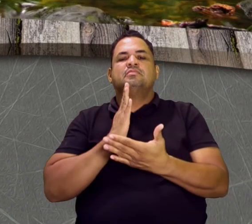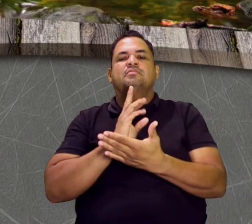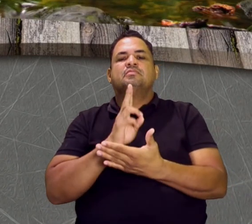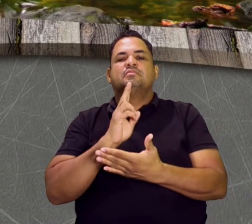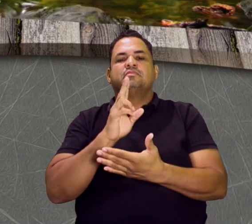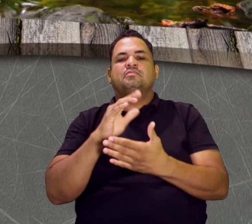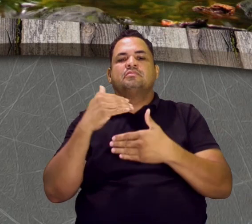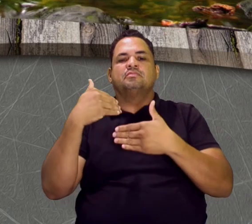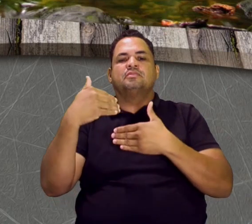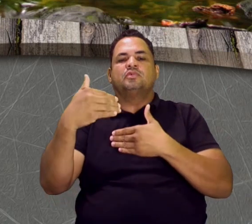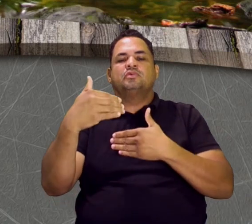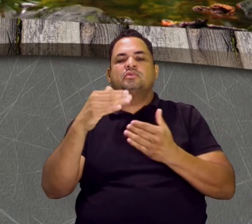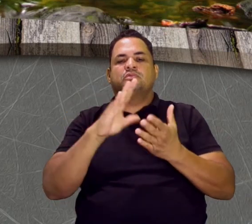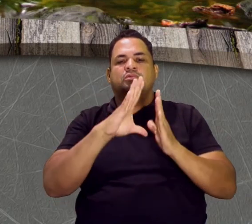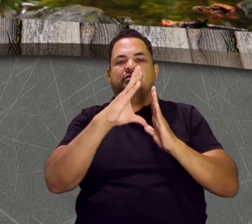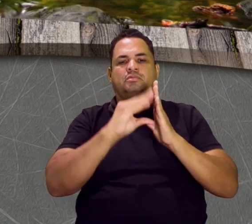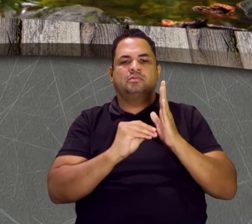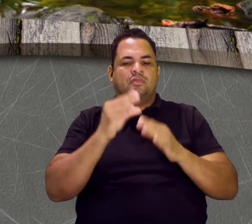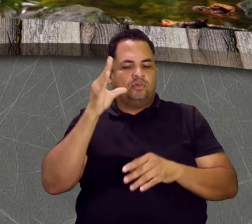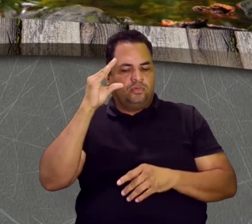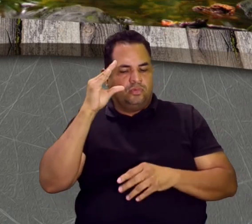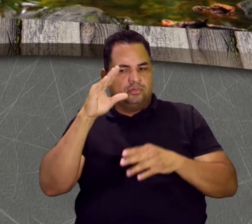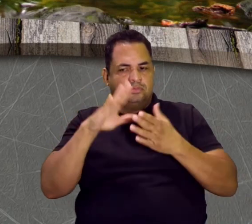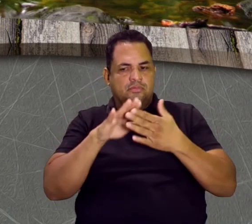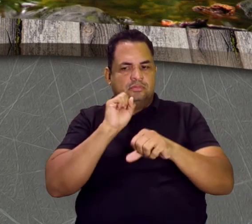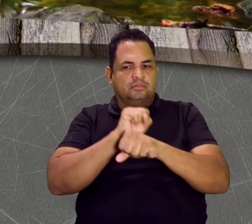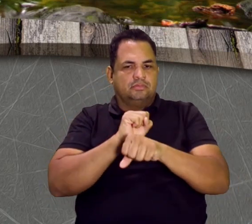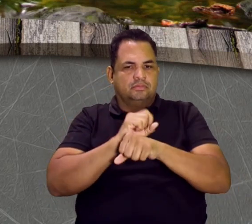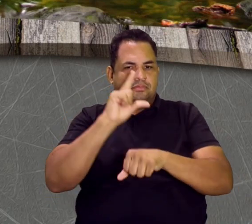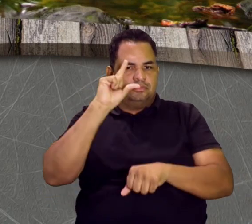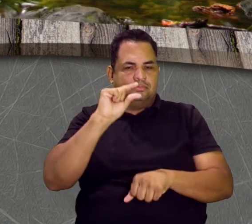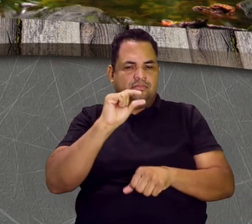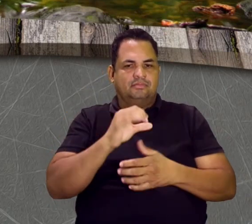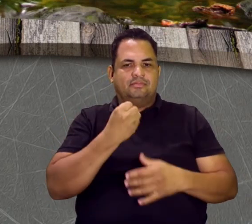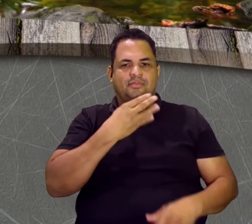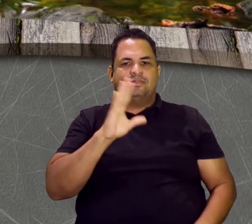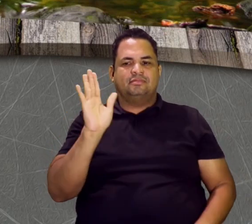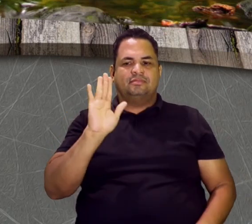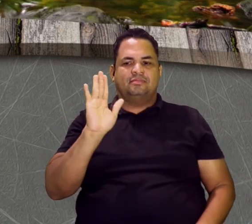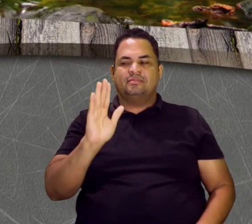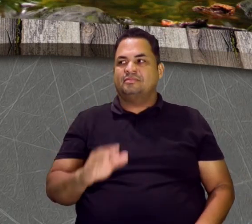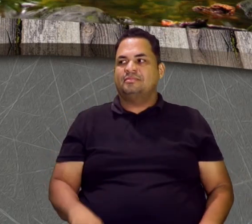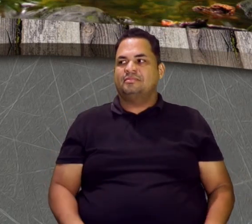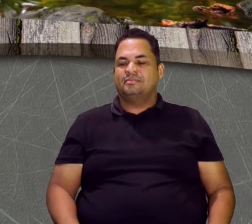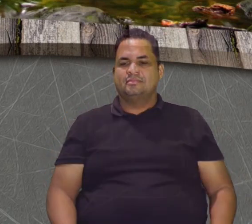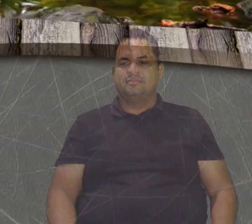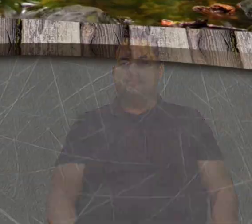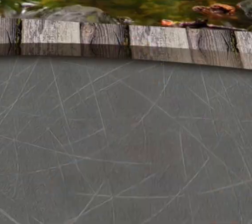nosso próximo conteúdo. Tá curioso? Pois é, aguarda só um pouquinho, tá bom? Tchau, tchau!